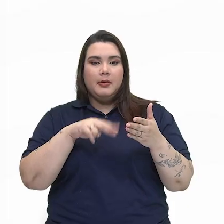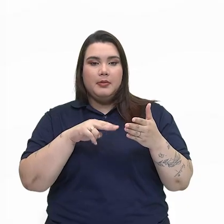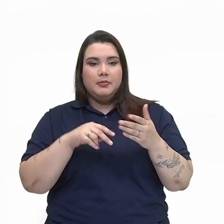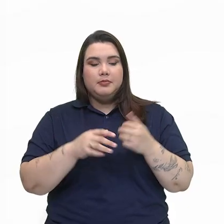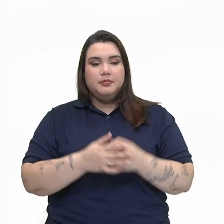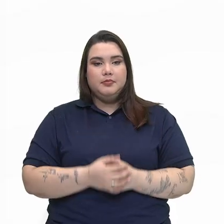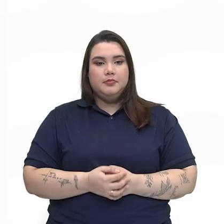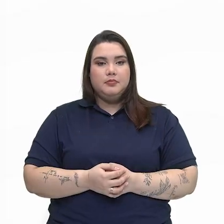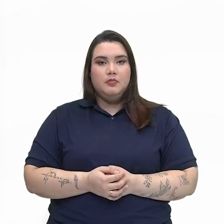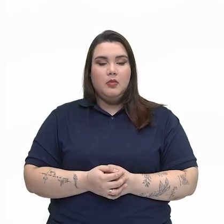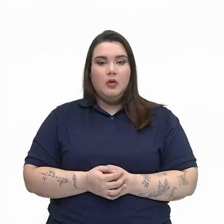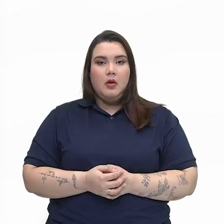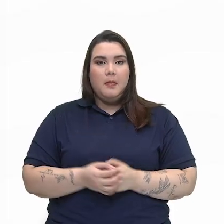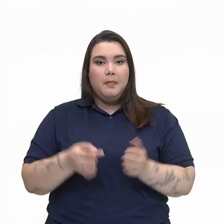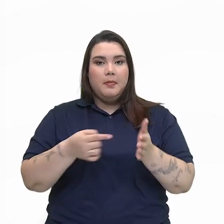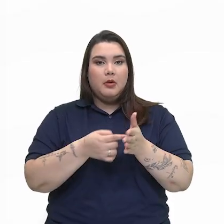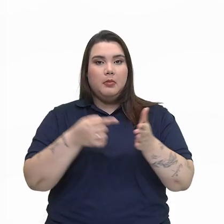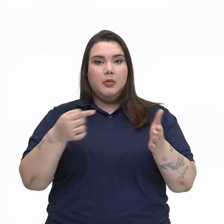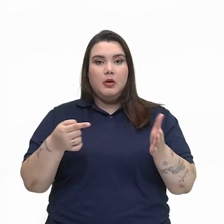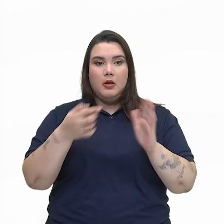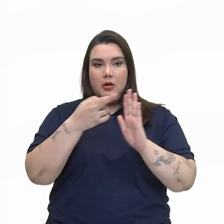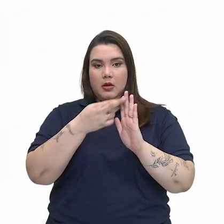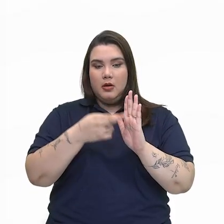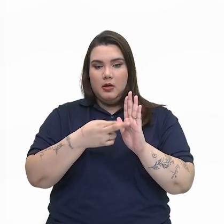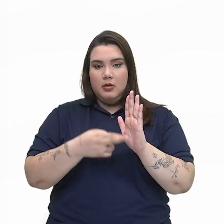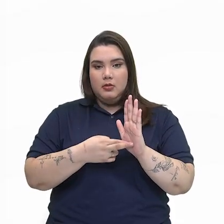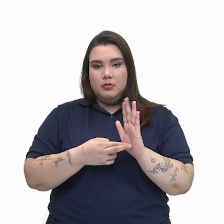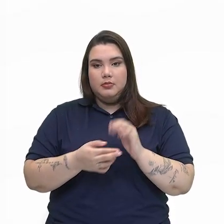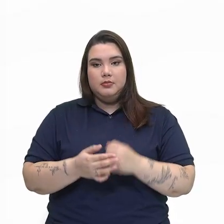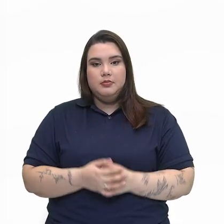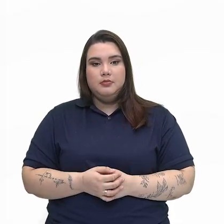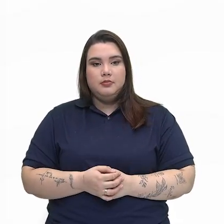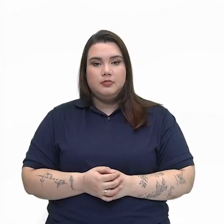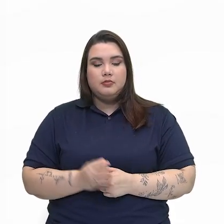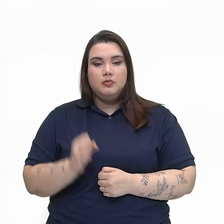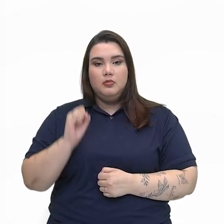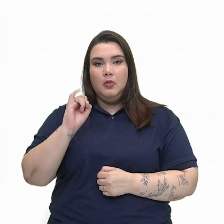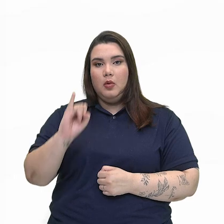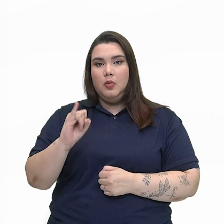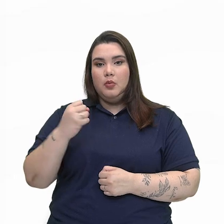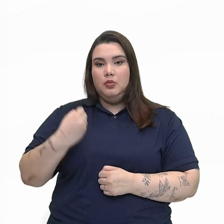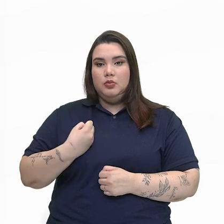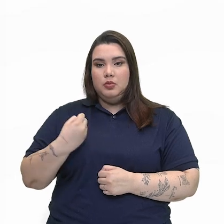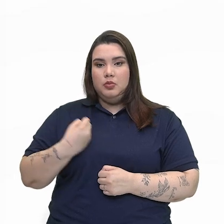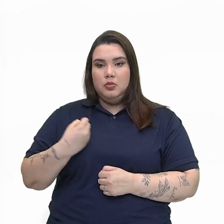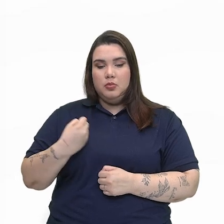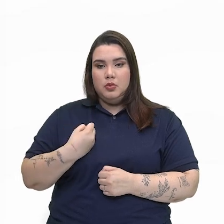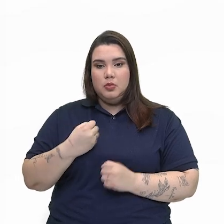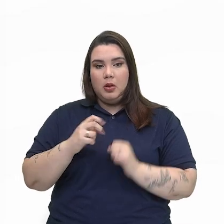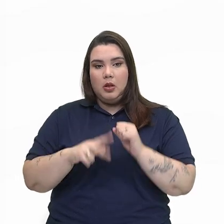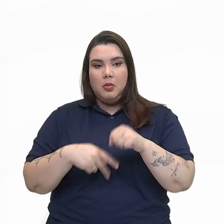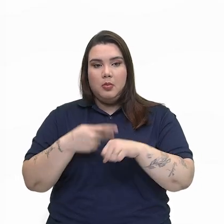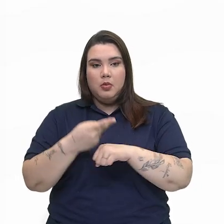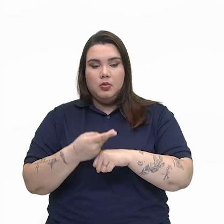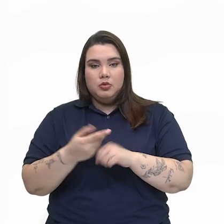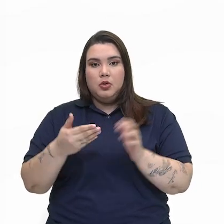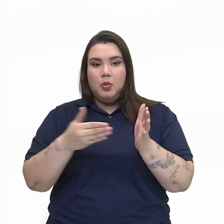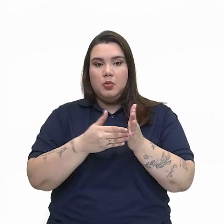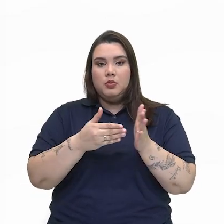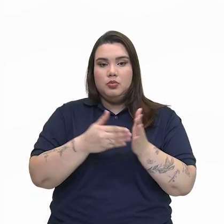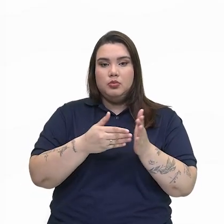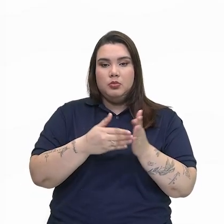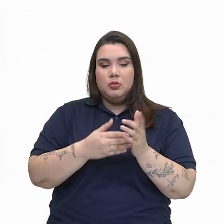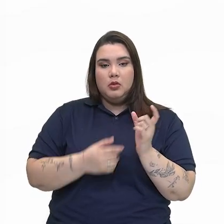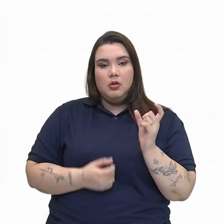olha só. Regra número 1. Nós temos, se o algarismo posterior